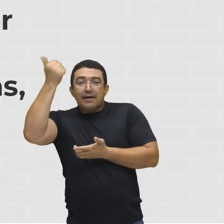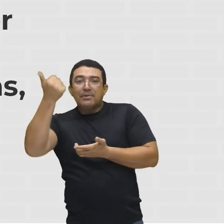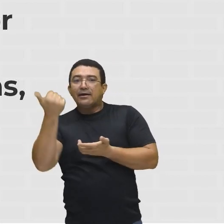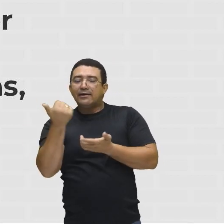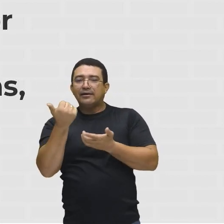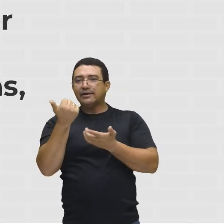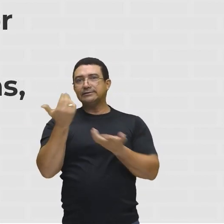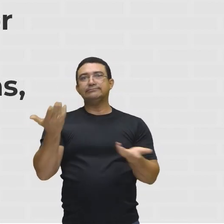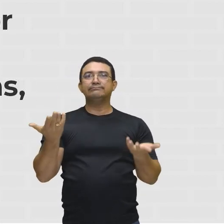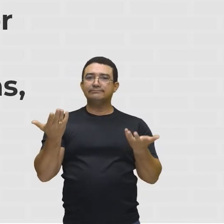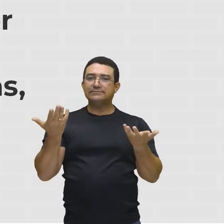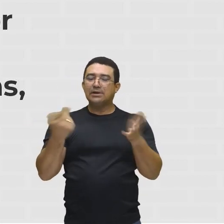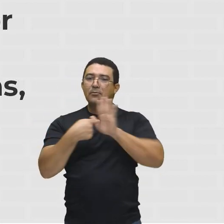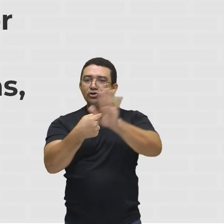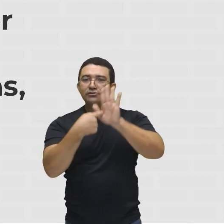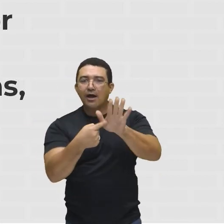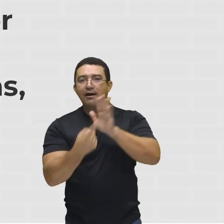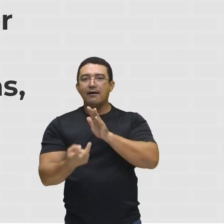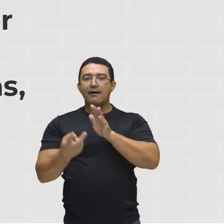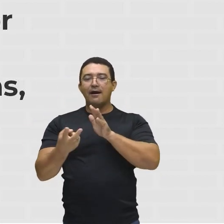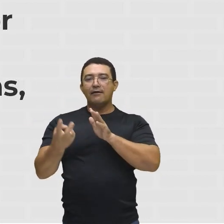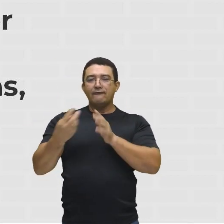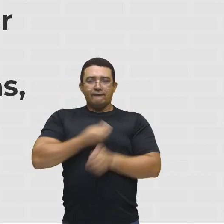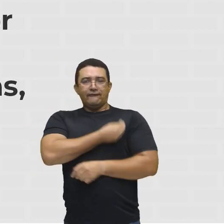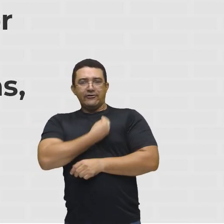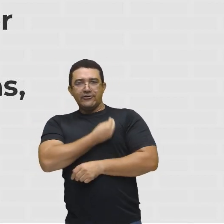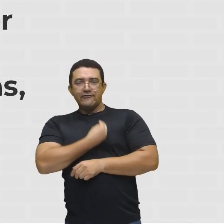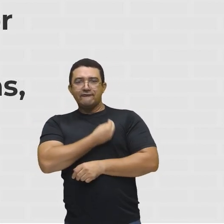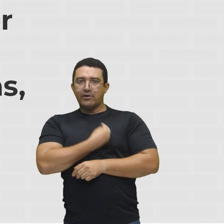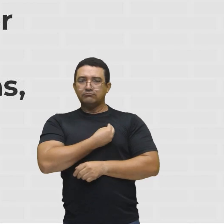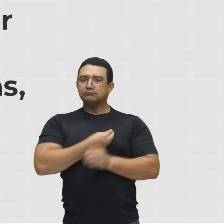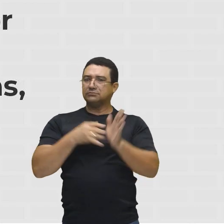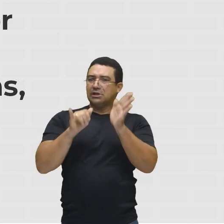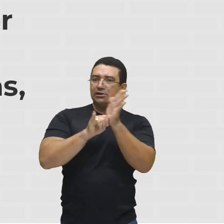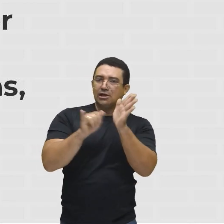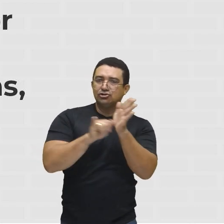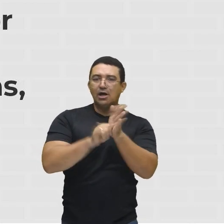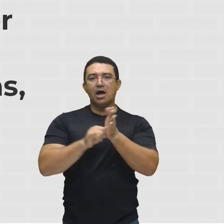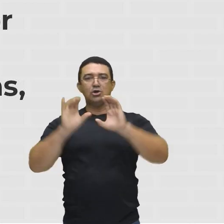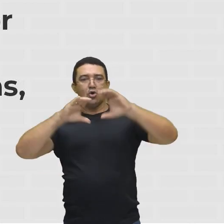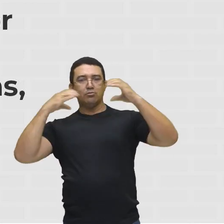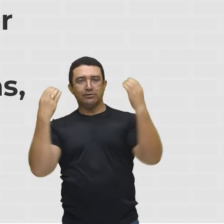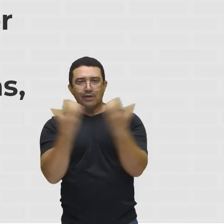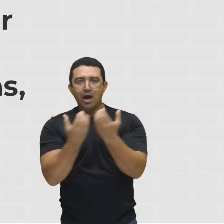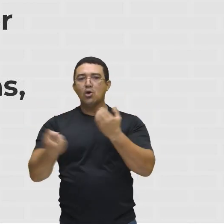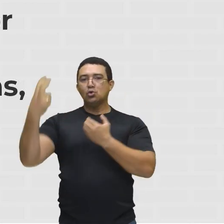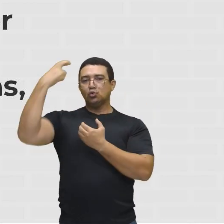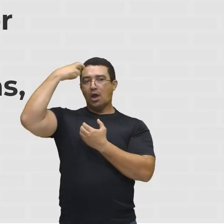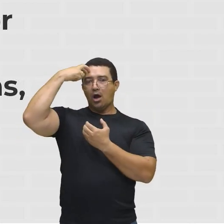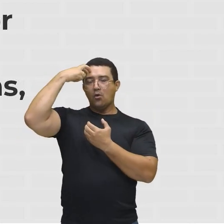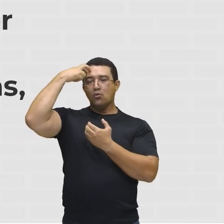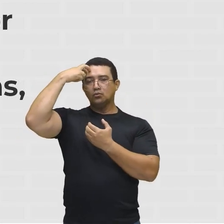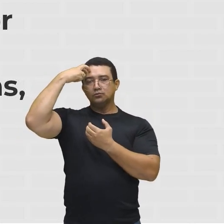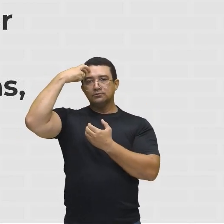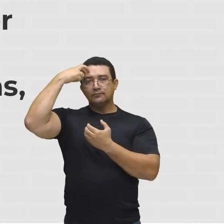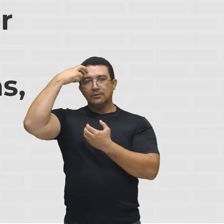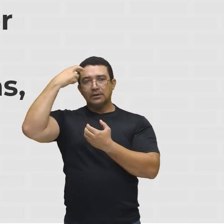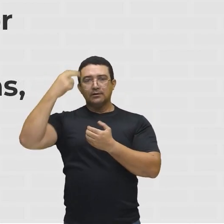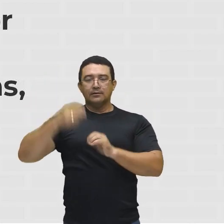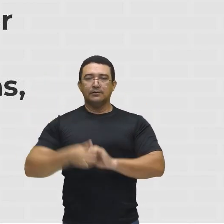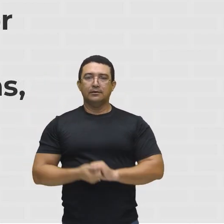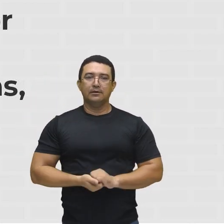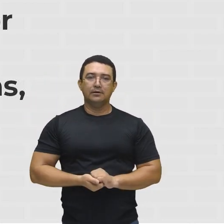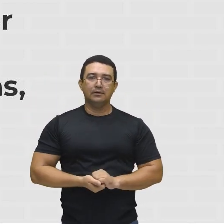na questão cultural é vivenciar sua identidade, comunidade cultural, né, e cultura,